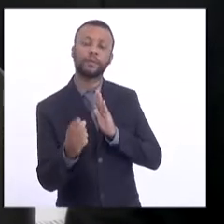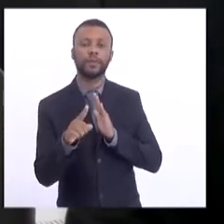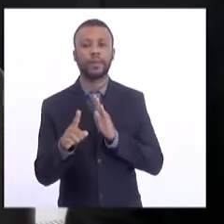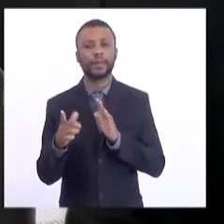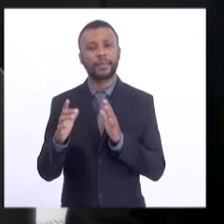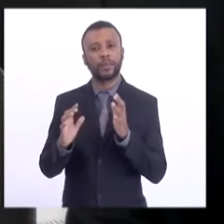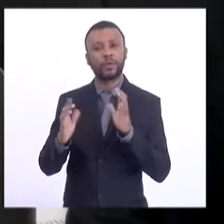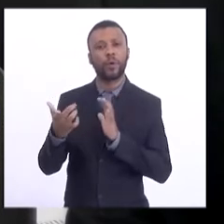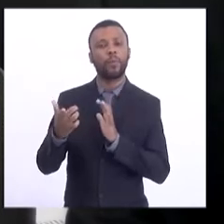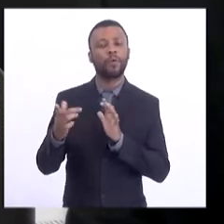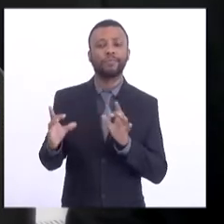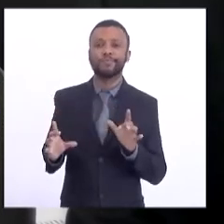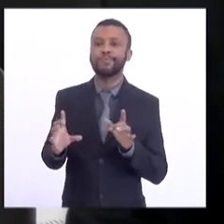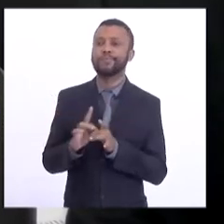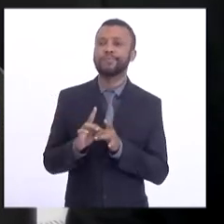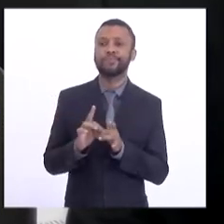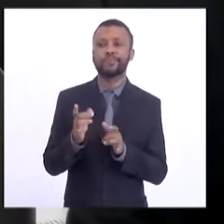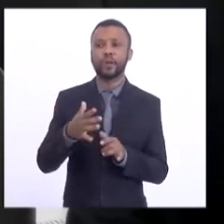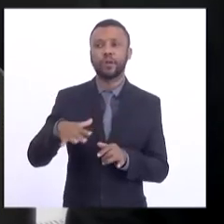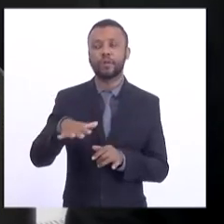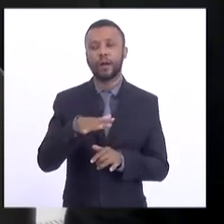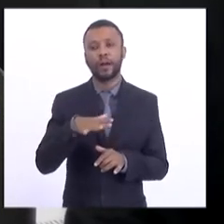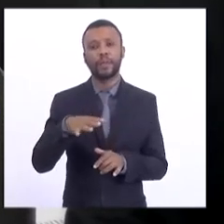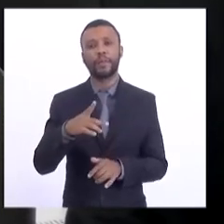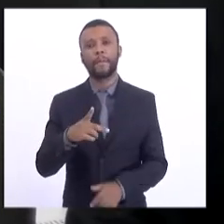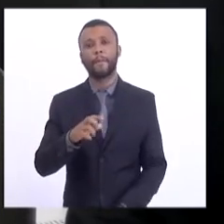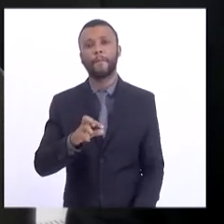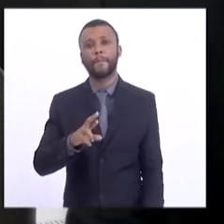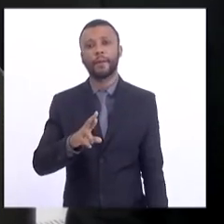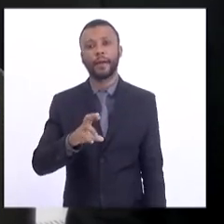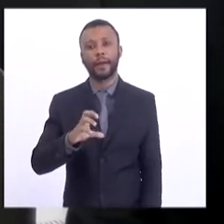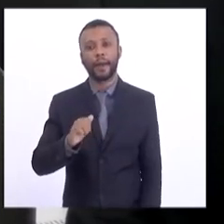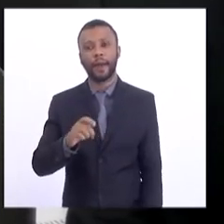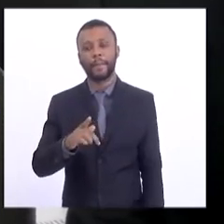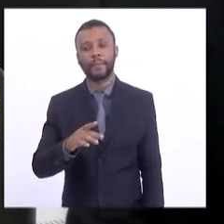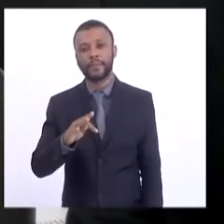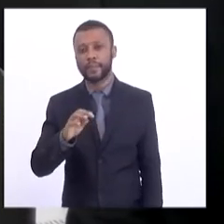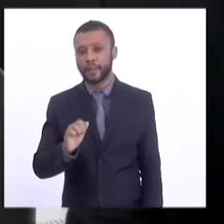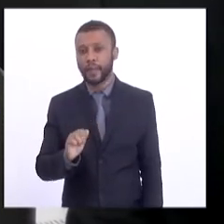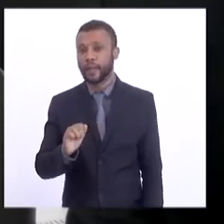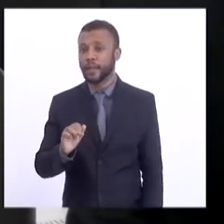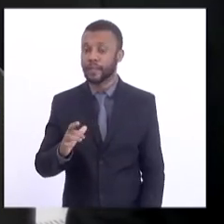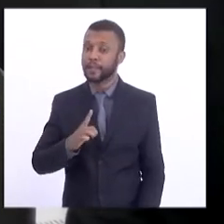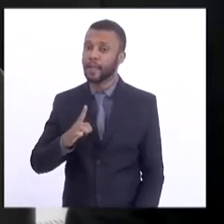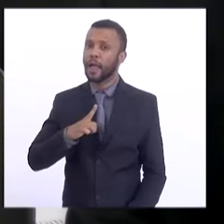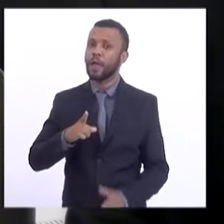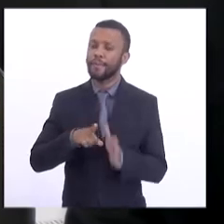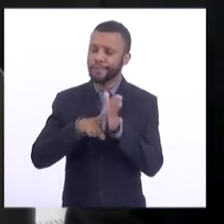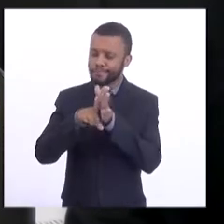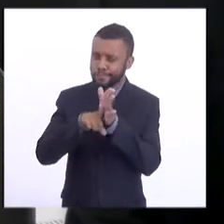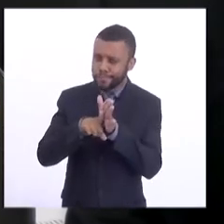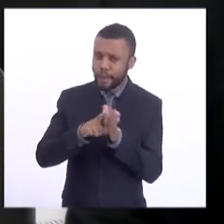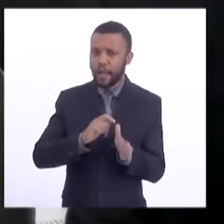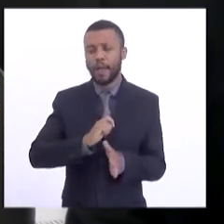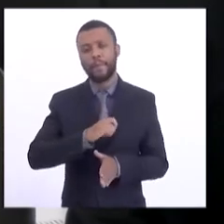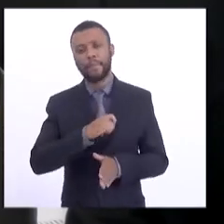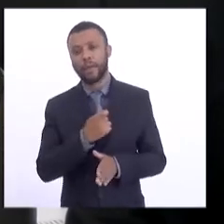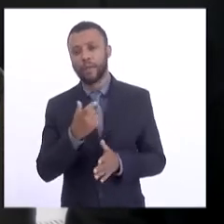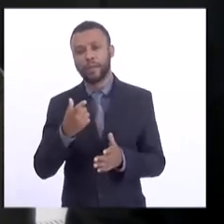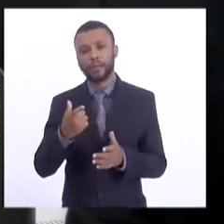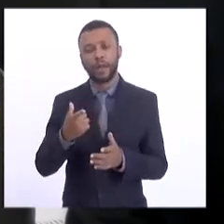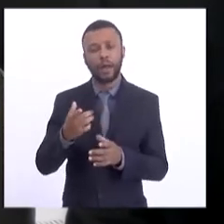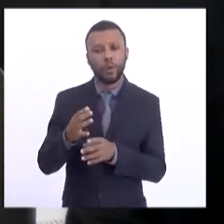corpo passa pelo alcance per capita passa pela inspeção de auditorias nas